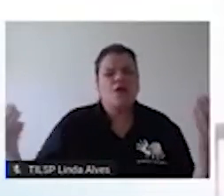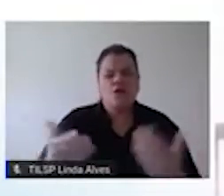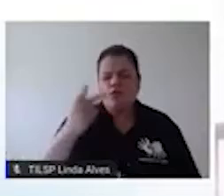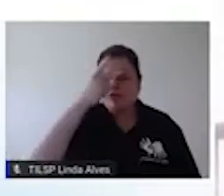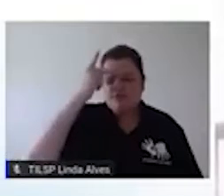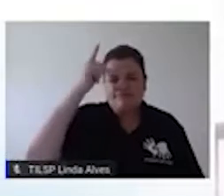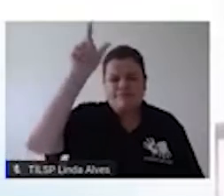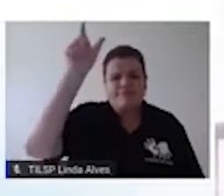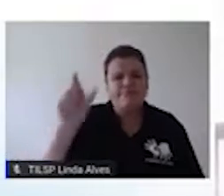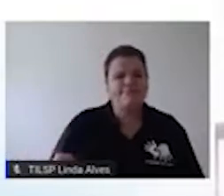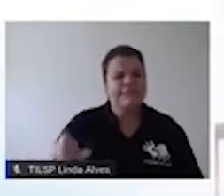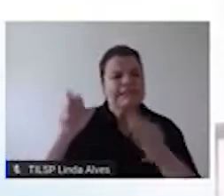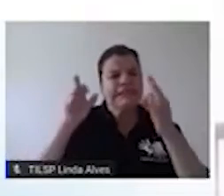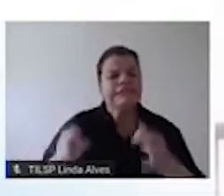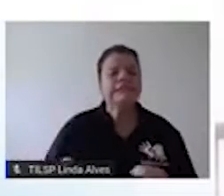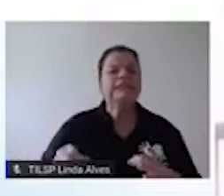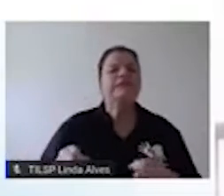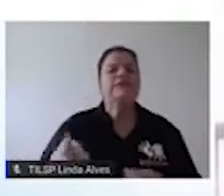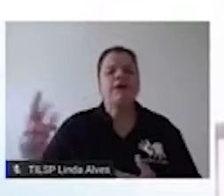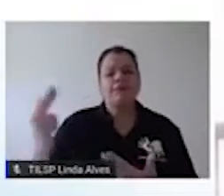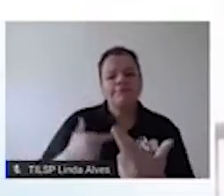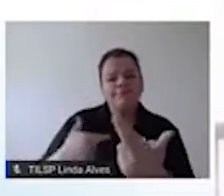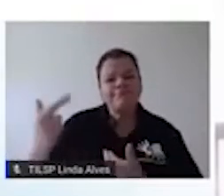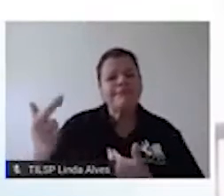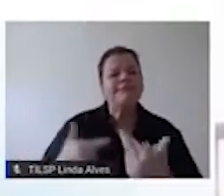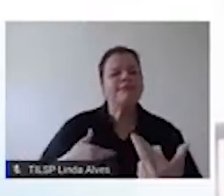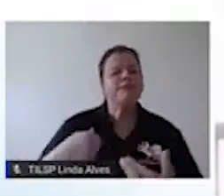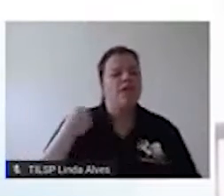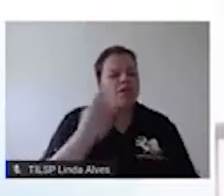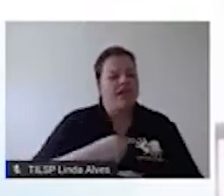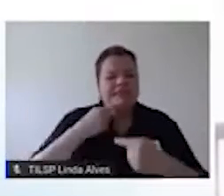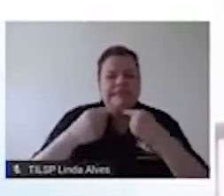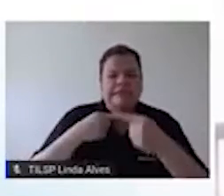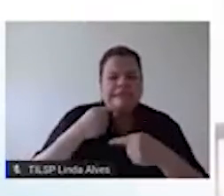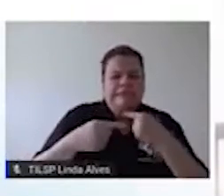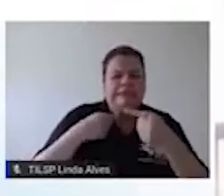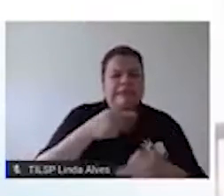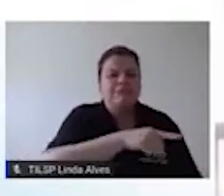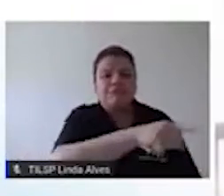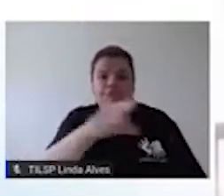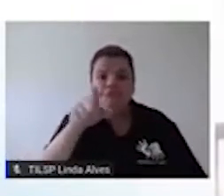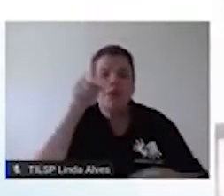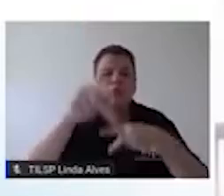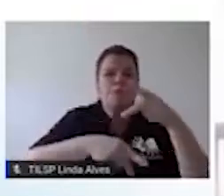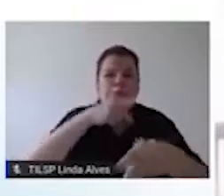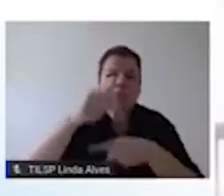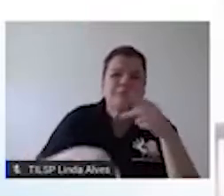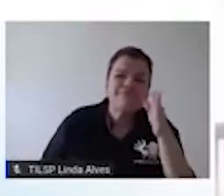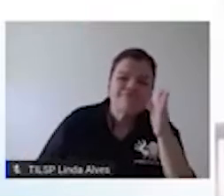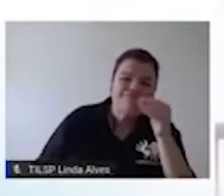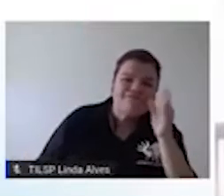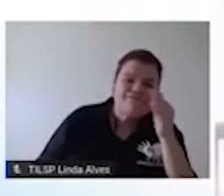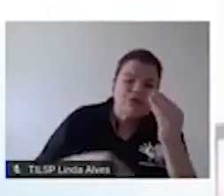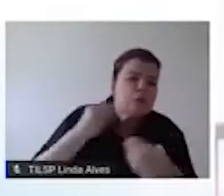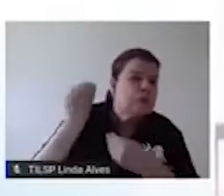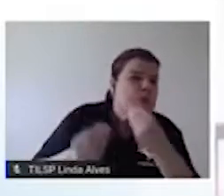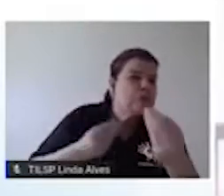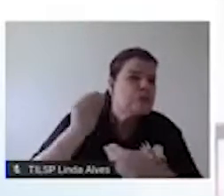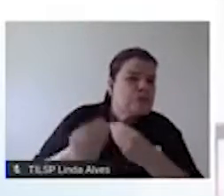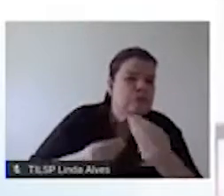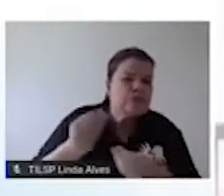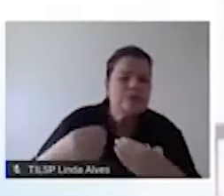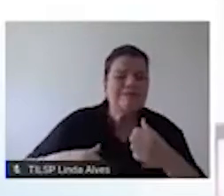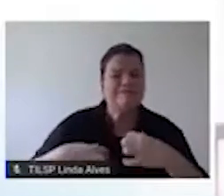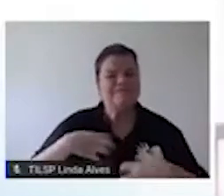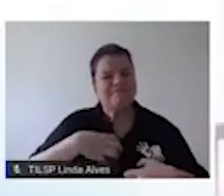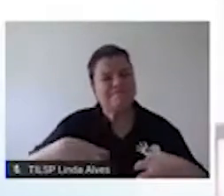lugar certo para responder alguns questionamentos que toda a população tem, né, e vem sofrendo com essa